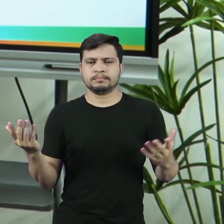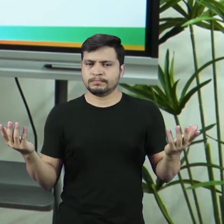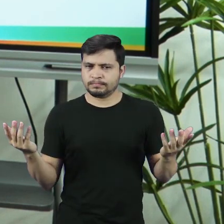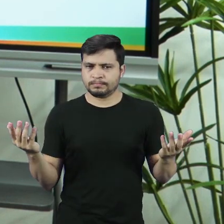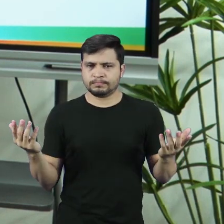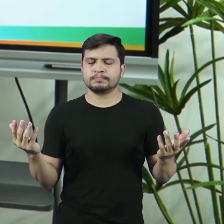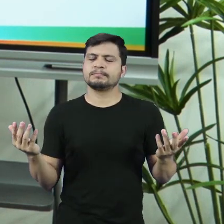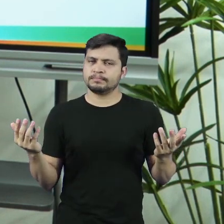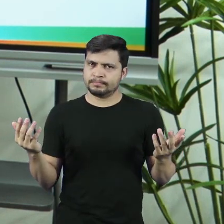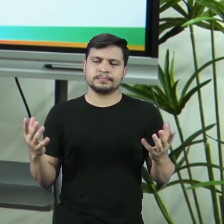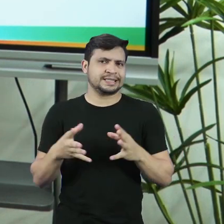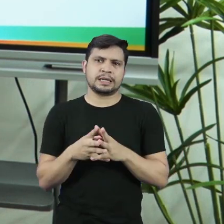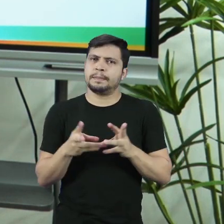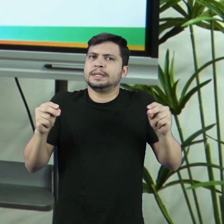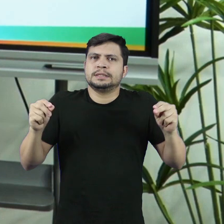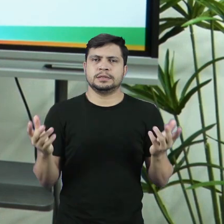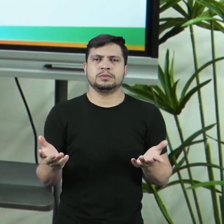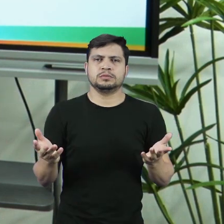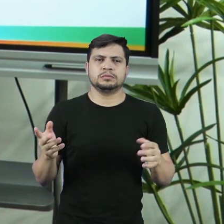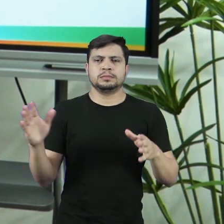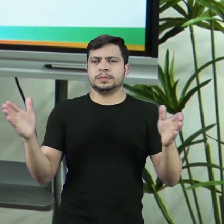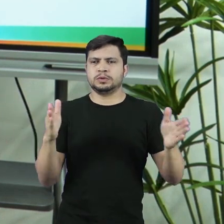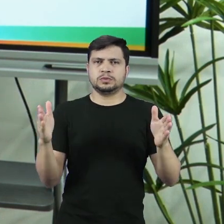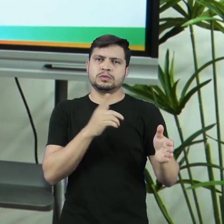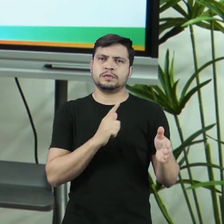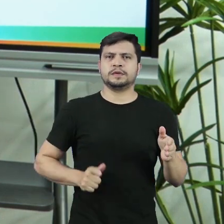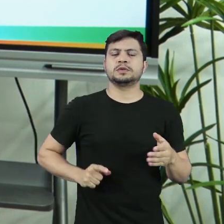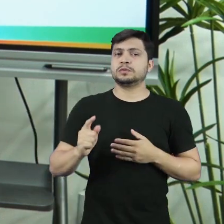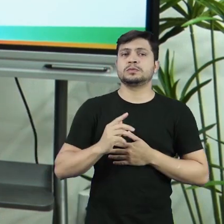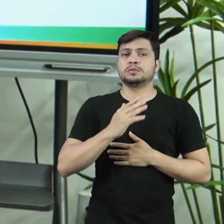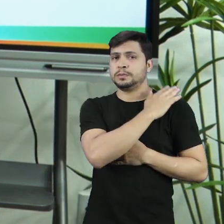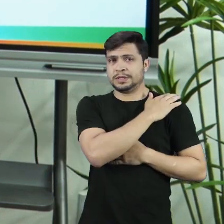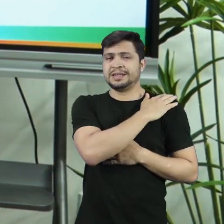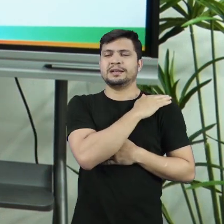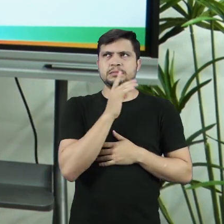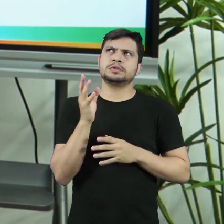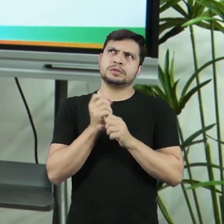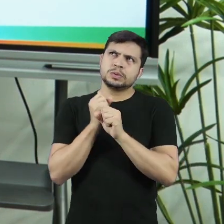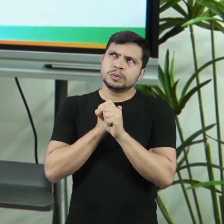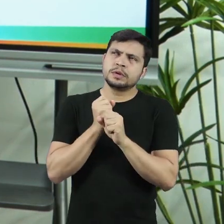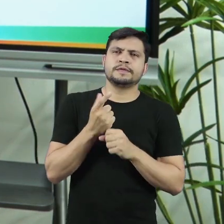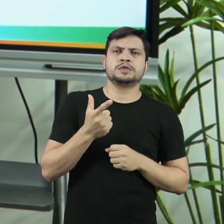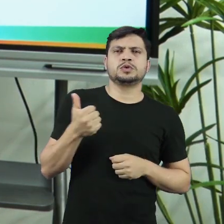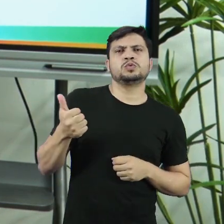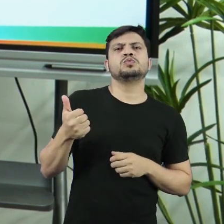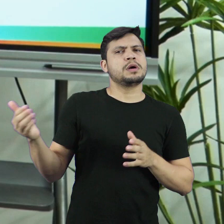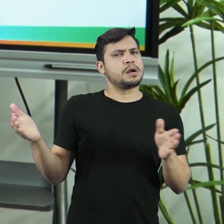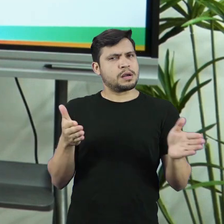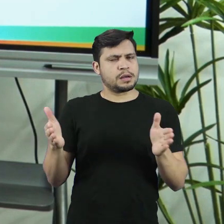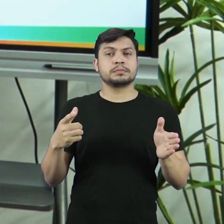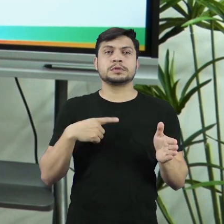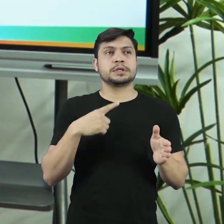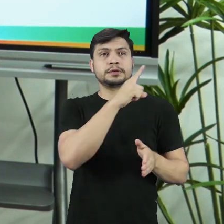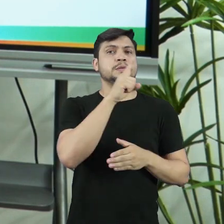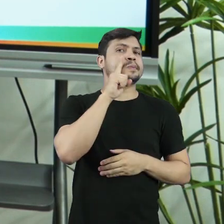momento desapareceram durante o governo militar. Ora, é esse governo militar que dura 21 anos que vai ser apoiado pelos